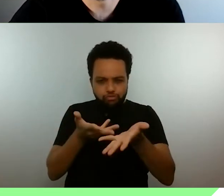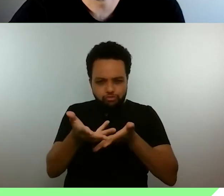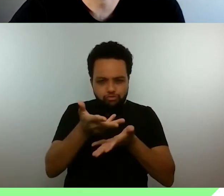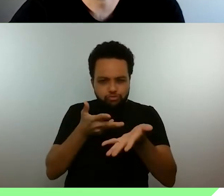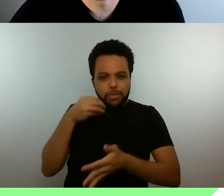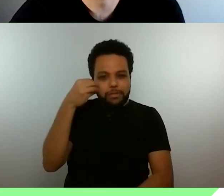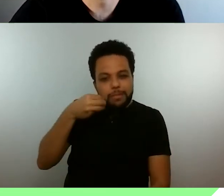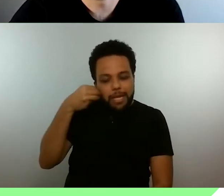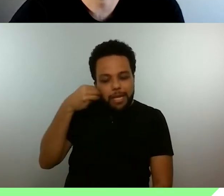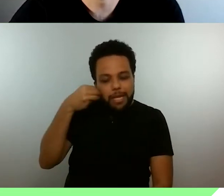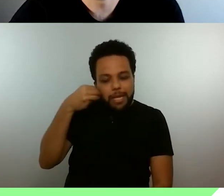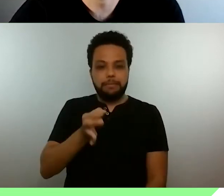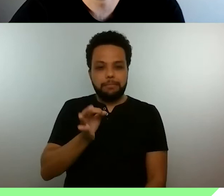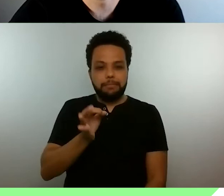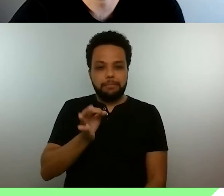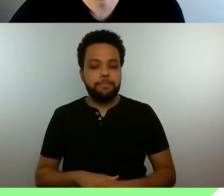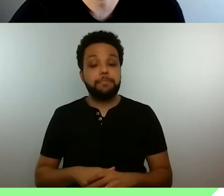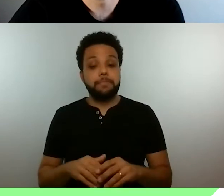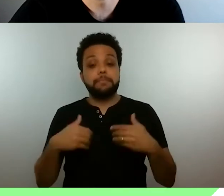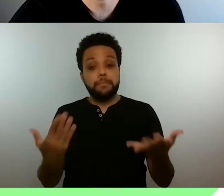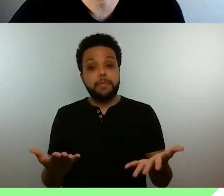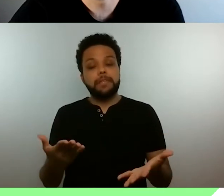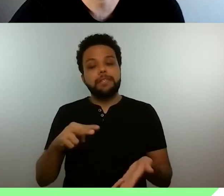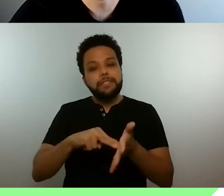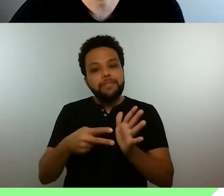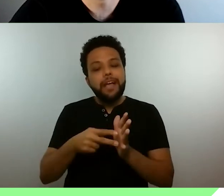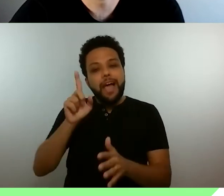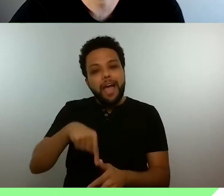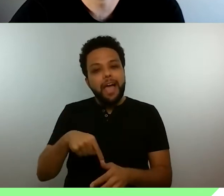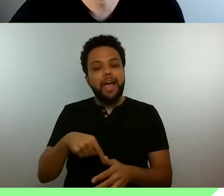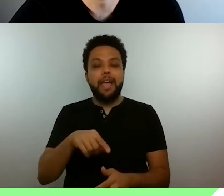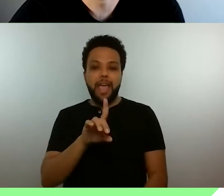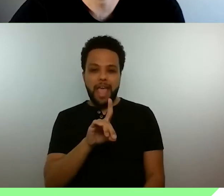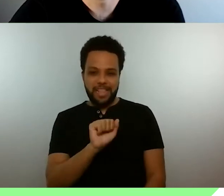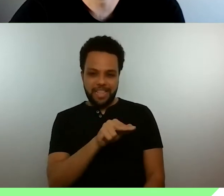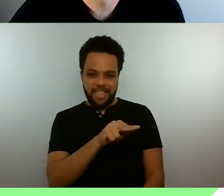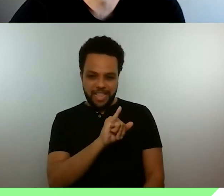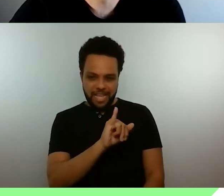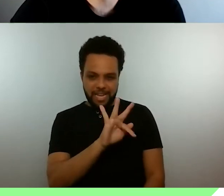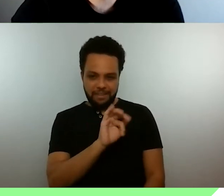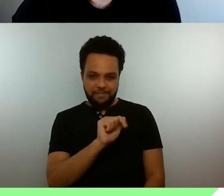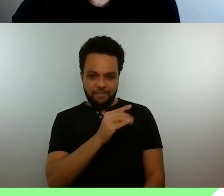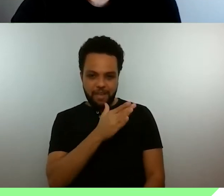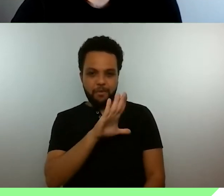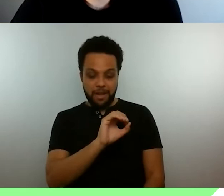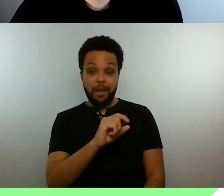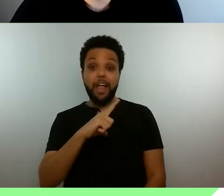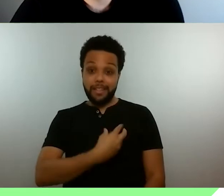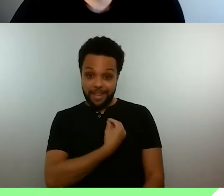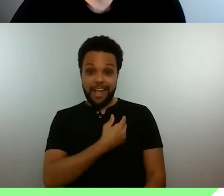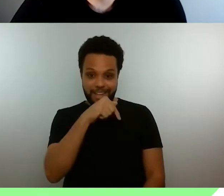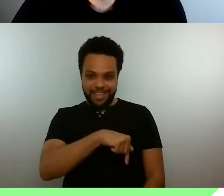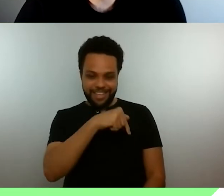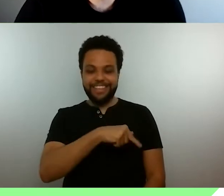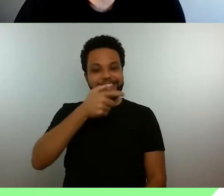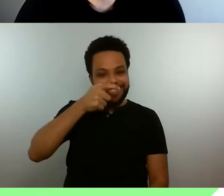usuário. Então, a escuta, né? A Dani Falcon, ela tá até aqui na live que eu vi ela. Ela